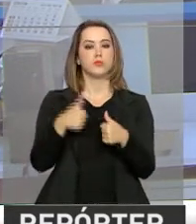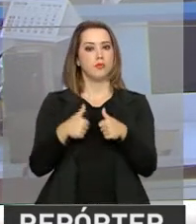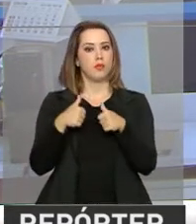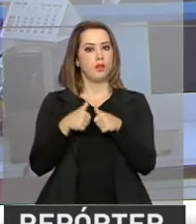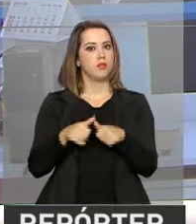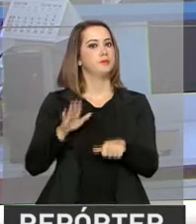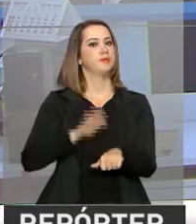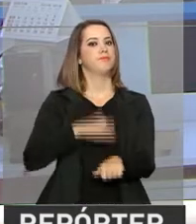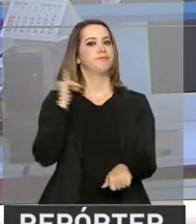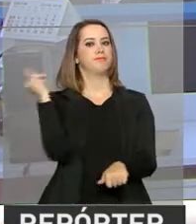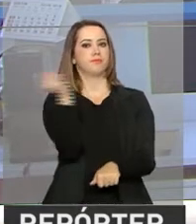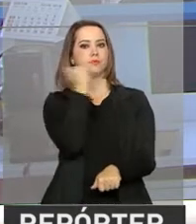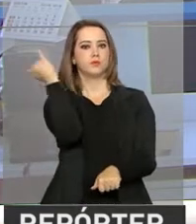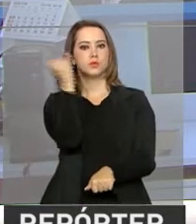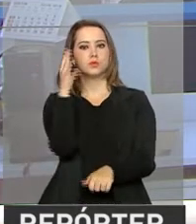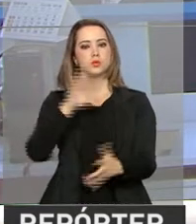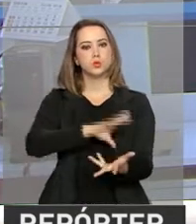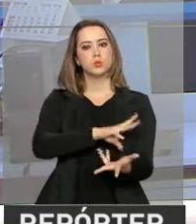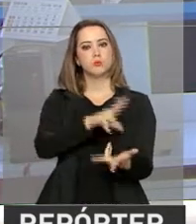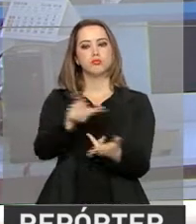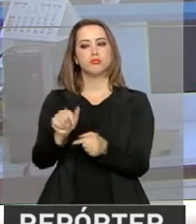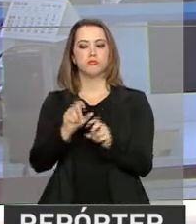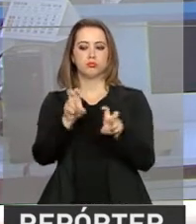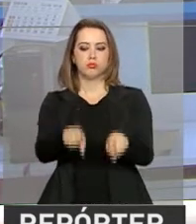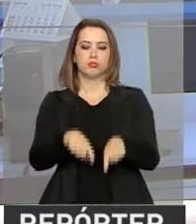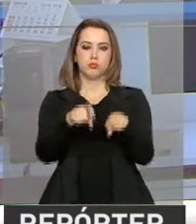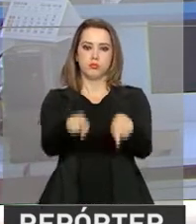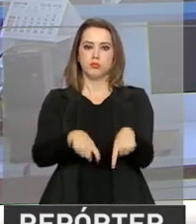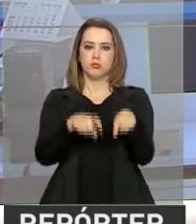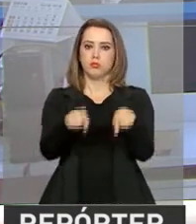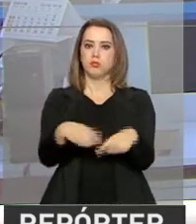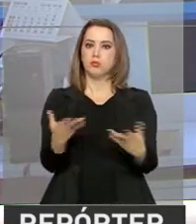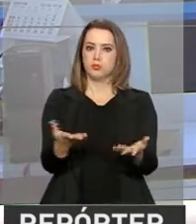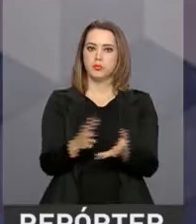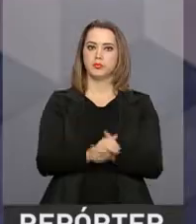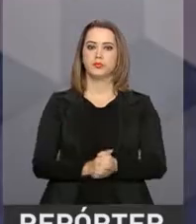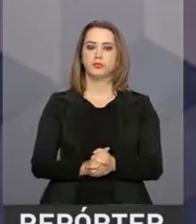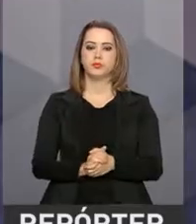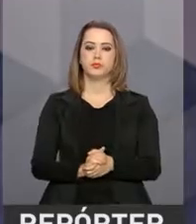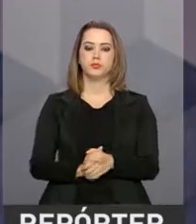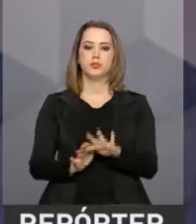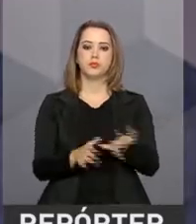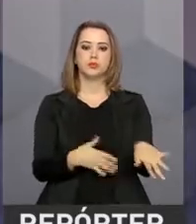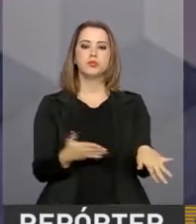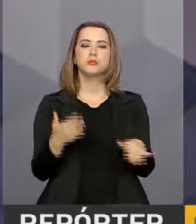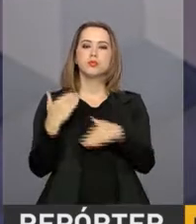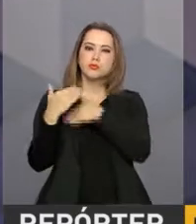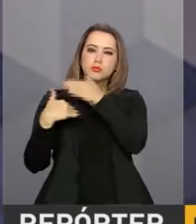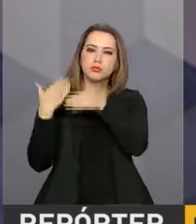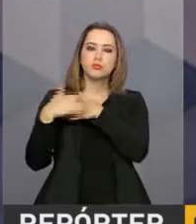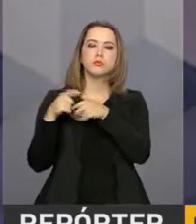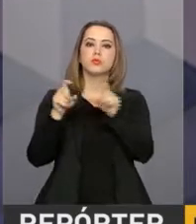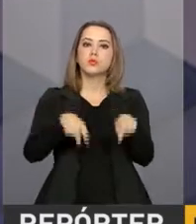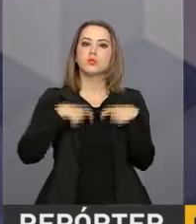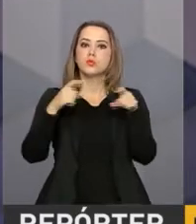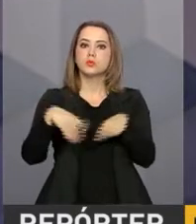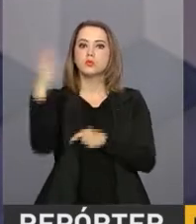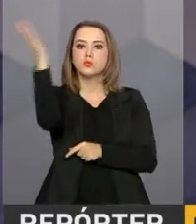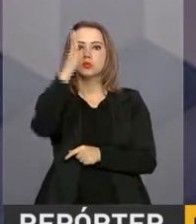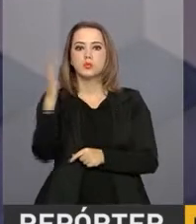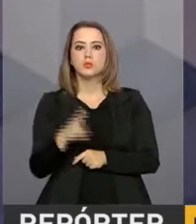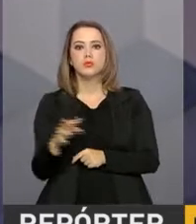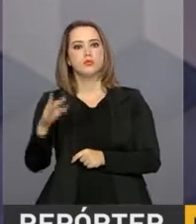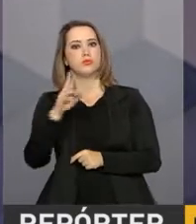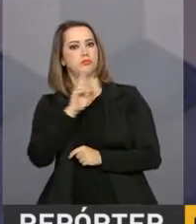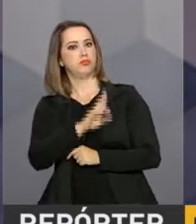os países mais importantes na produção agrícola mundial. Recentemente, a agricultura brasileira respondeu por